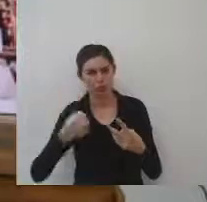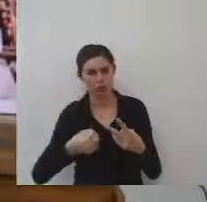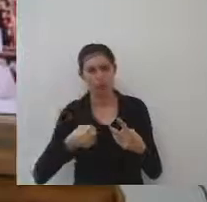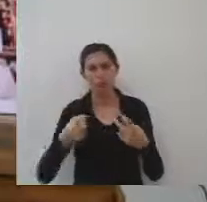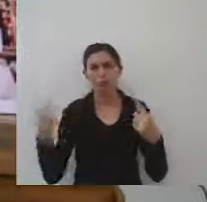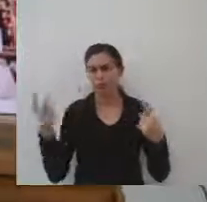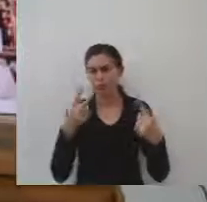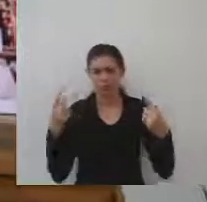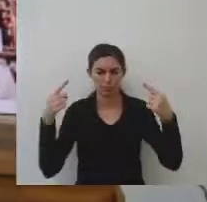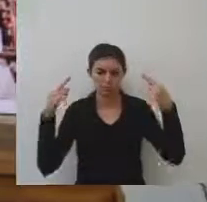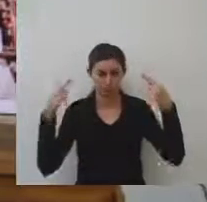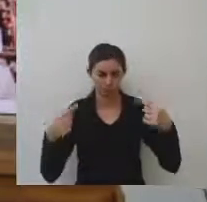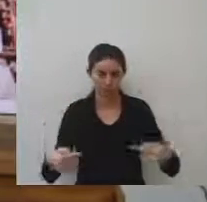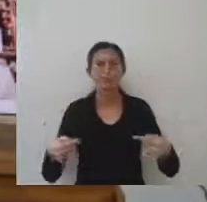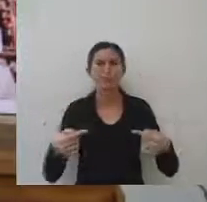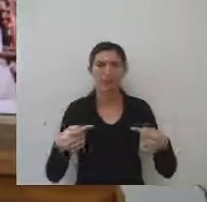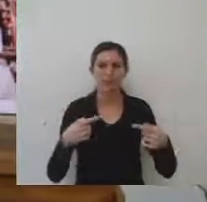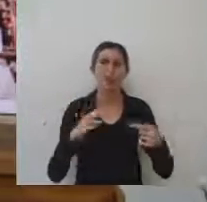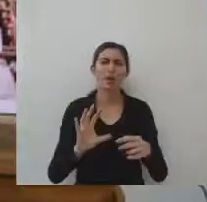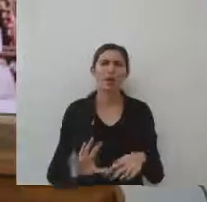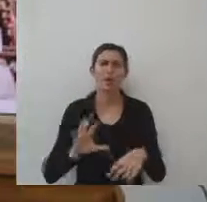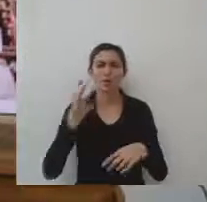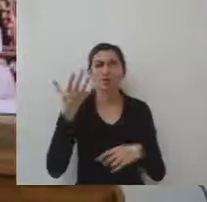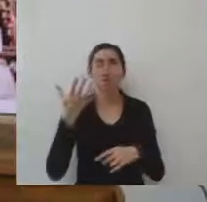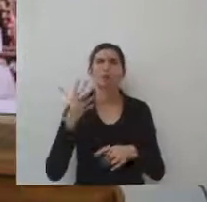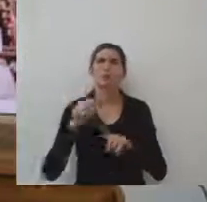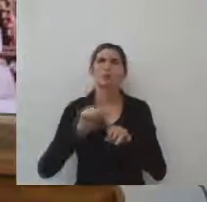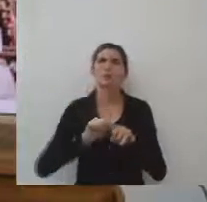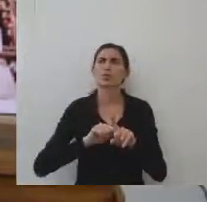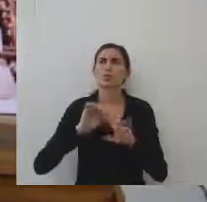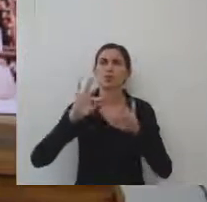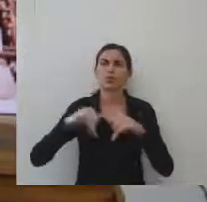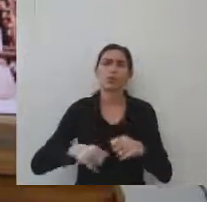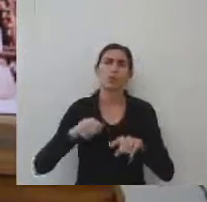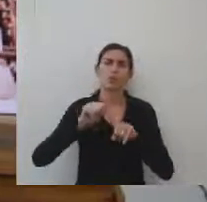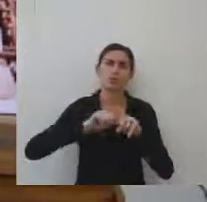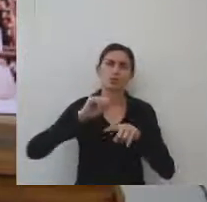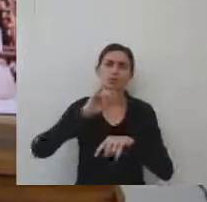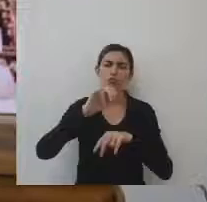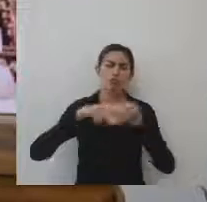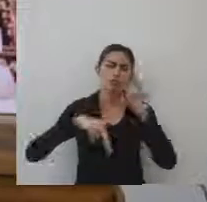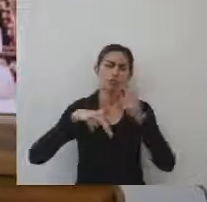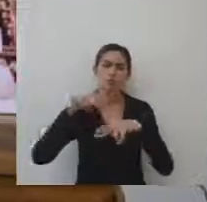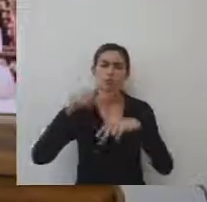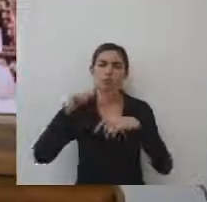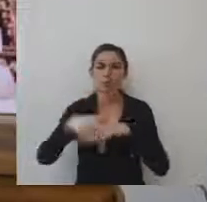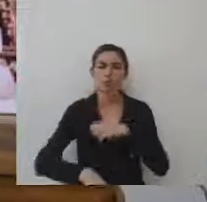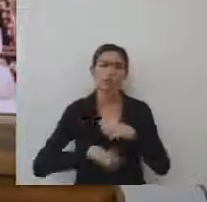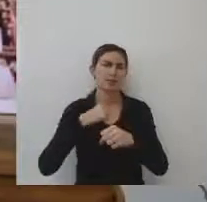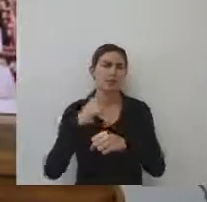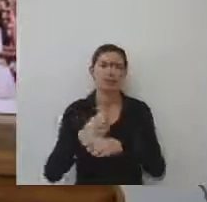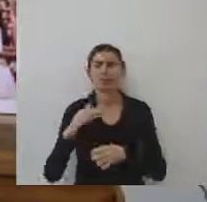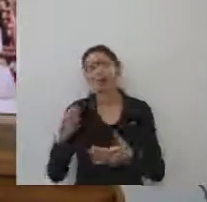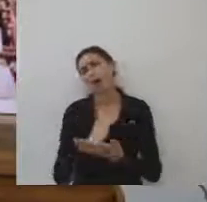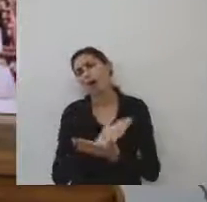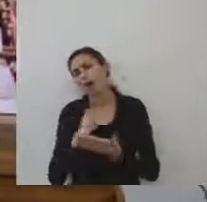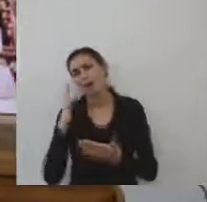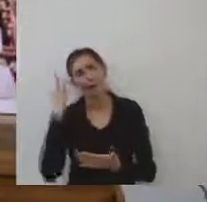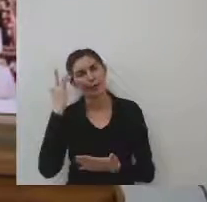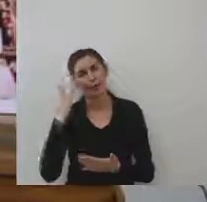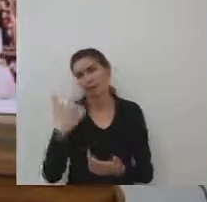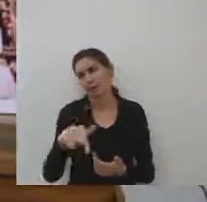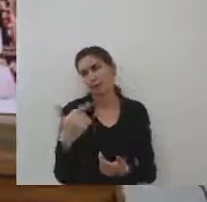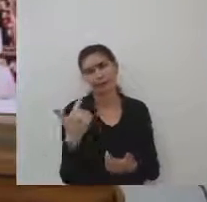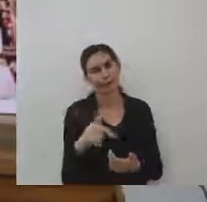Parintins, que geralmente acontece no final do mês de junho, e esse ano a gente provavelmente, eu acho que não vai